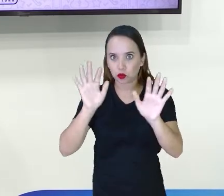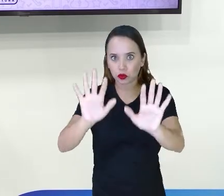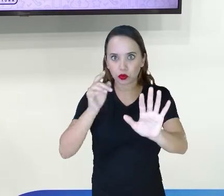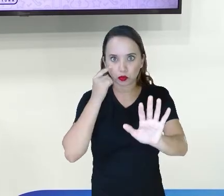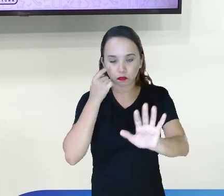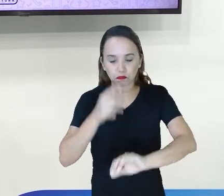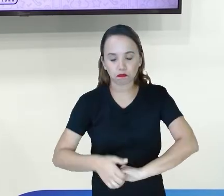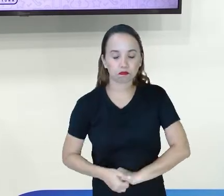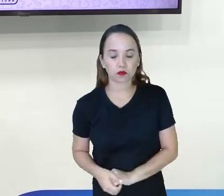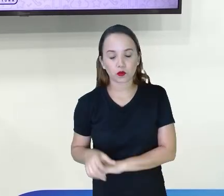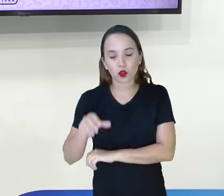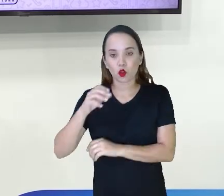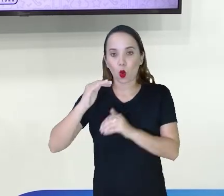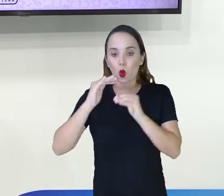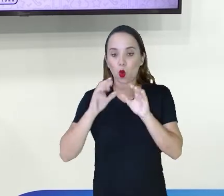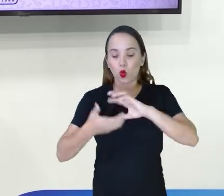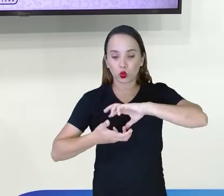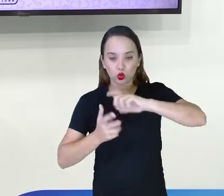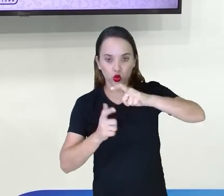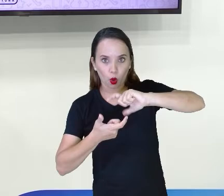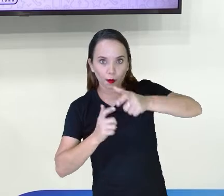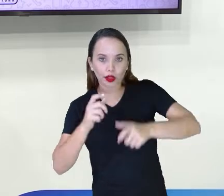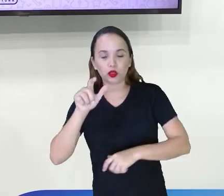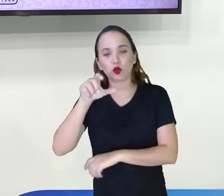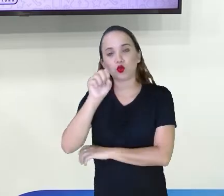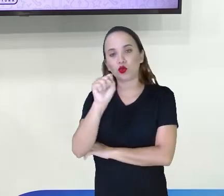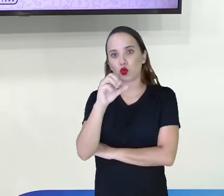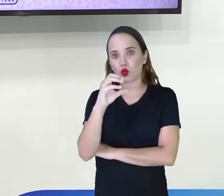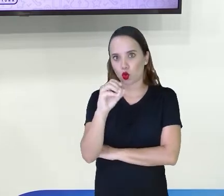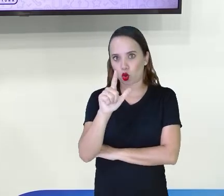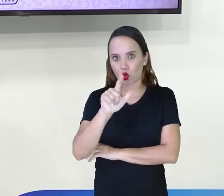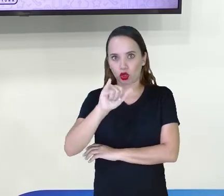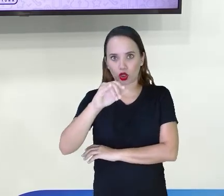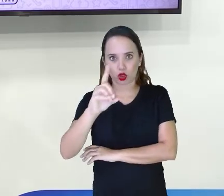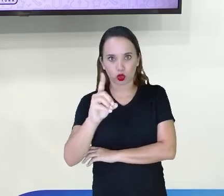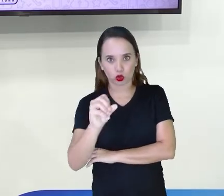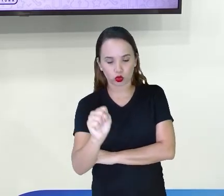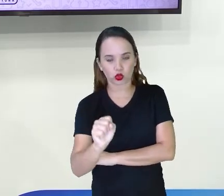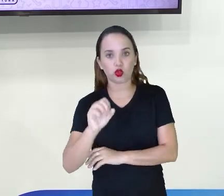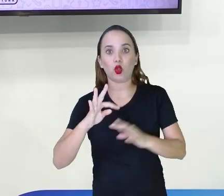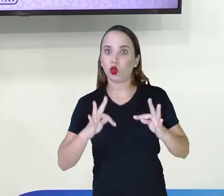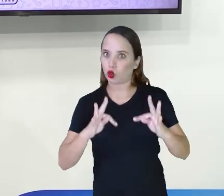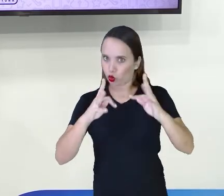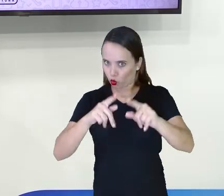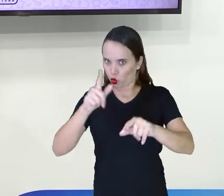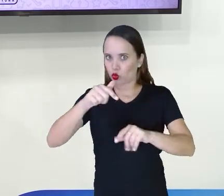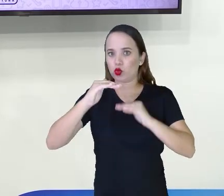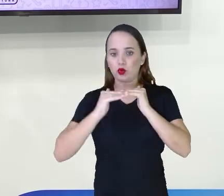geométricos, eles são formados por figuras planas.